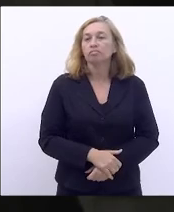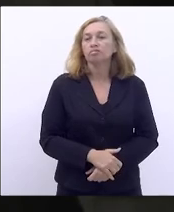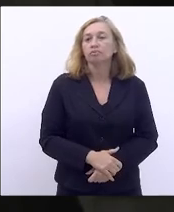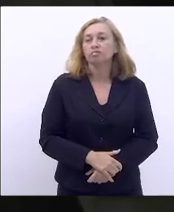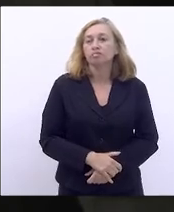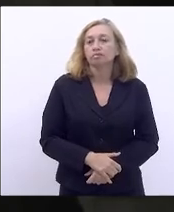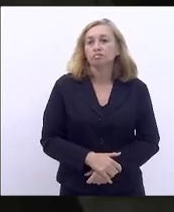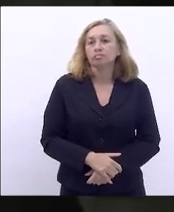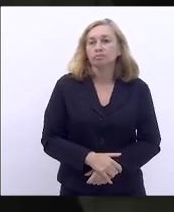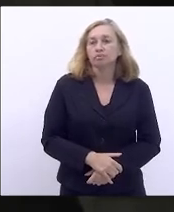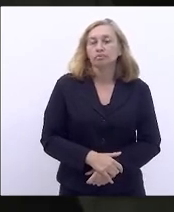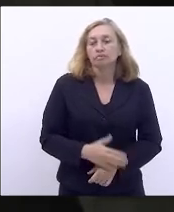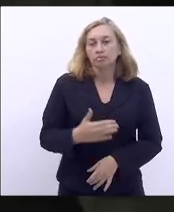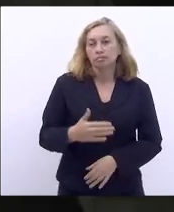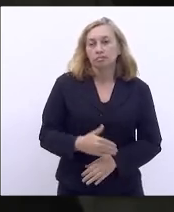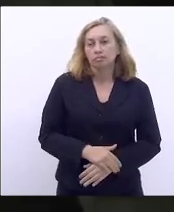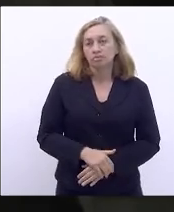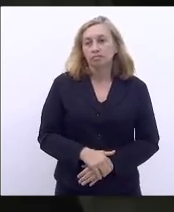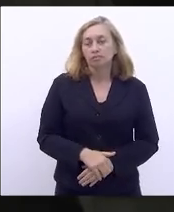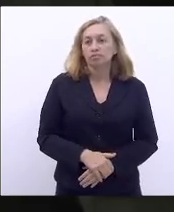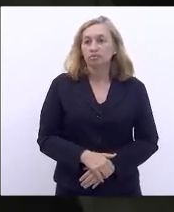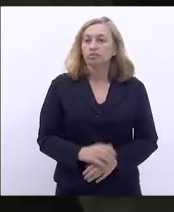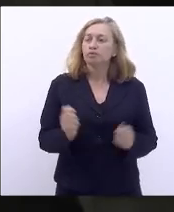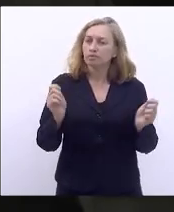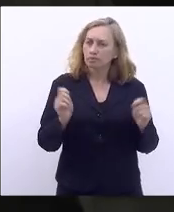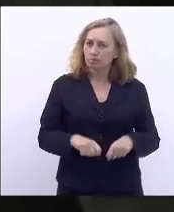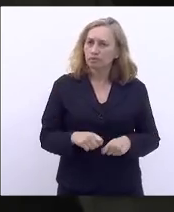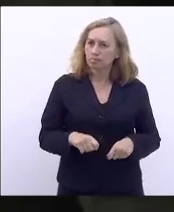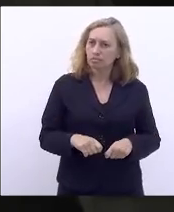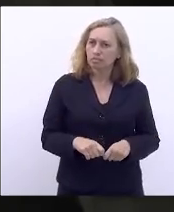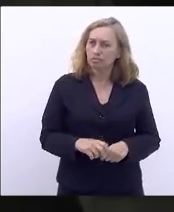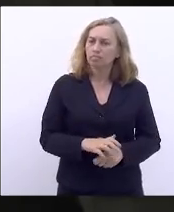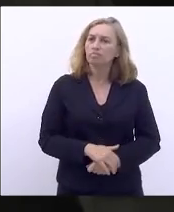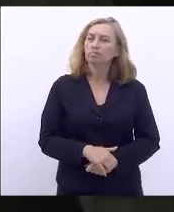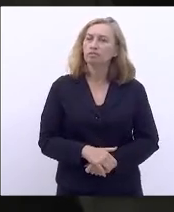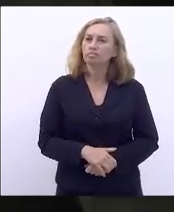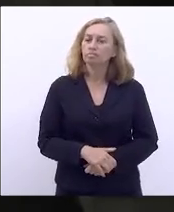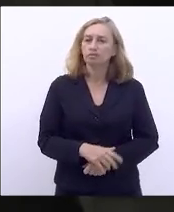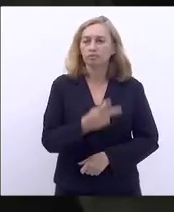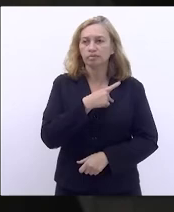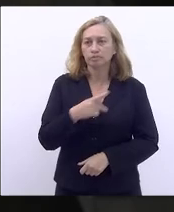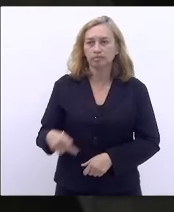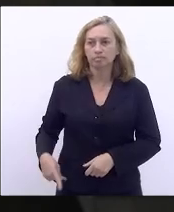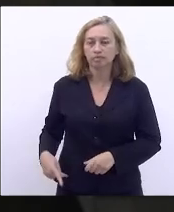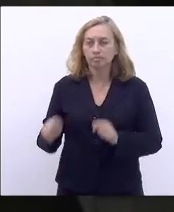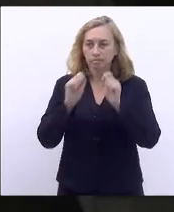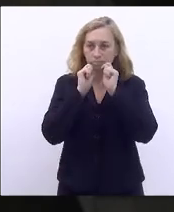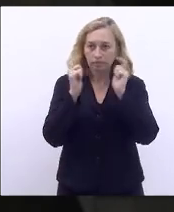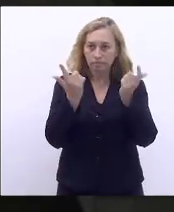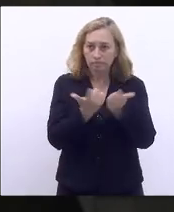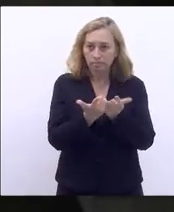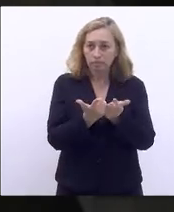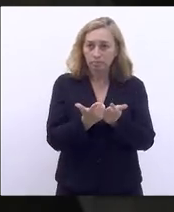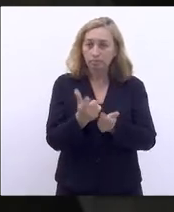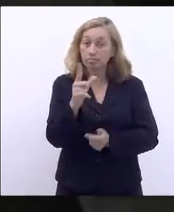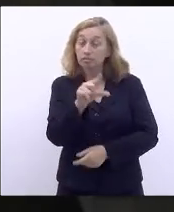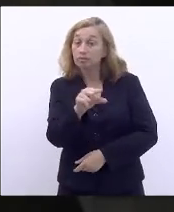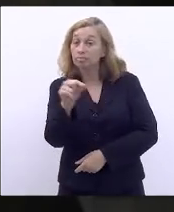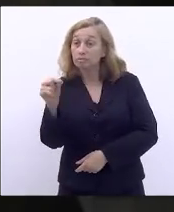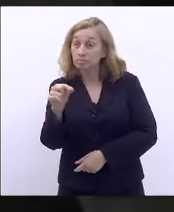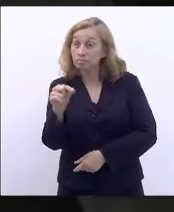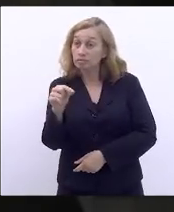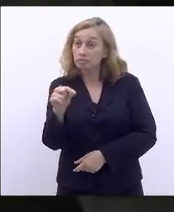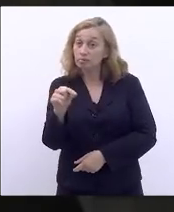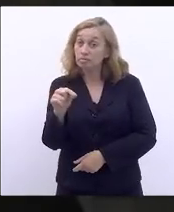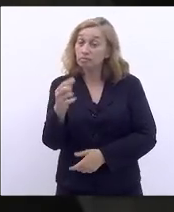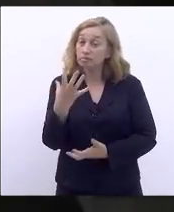Como é sabido por todos aqui, é de competência privativa do presidente da Assembleia Legislativa decidir por